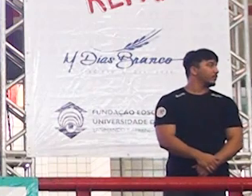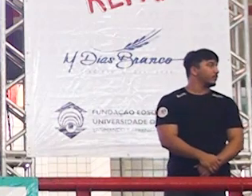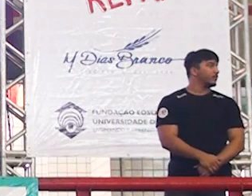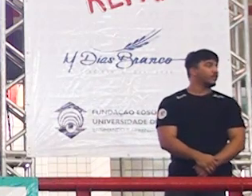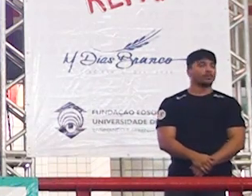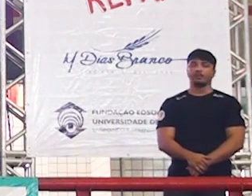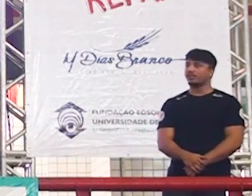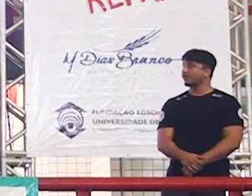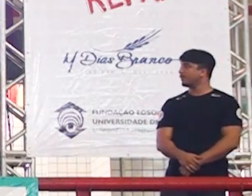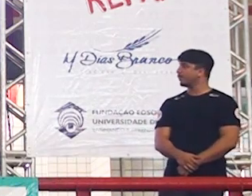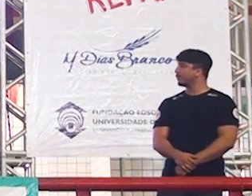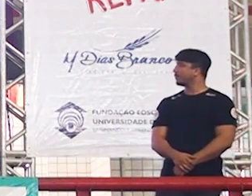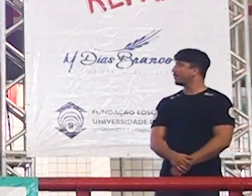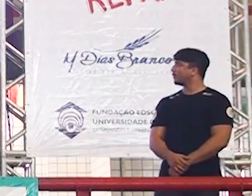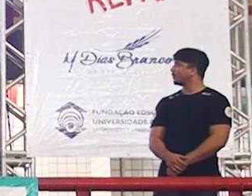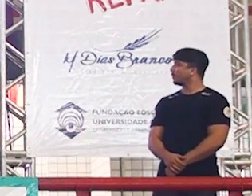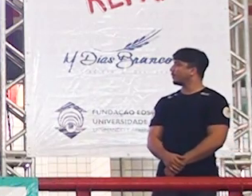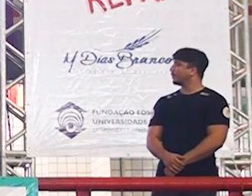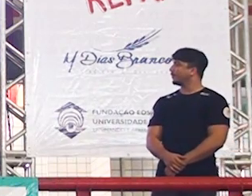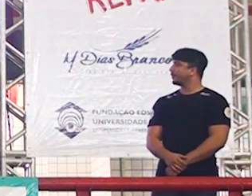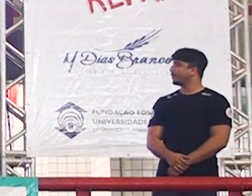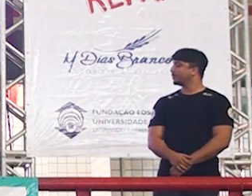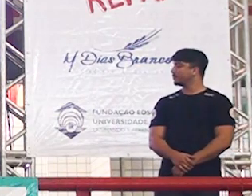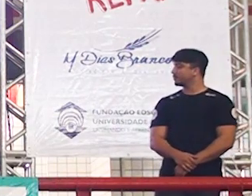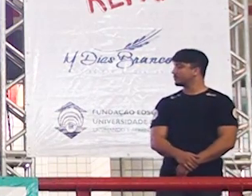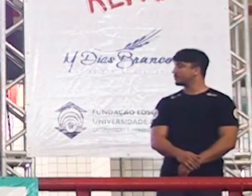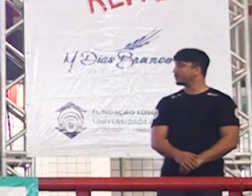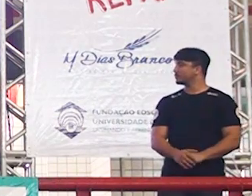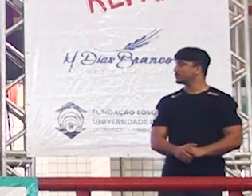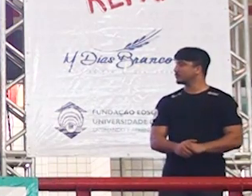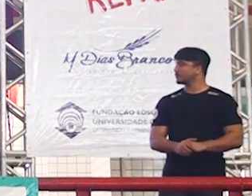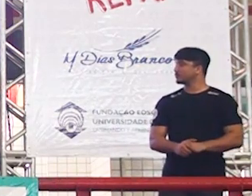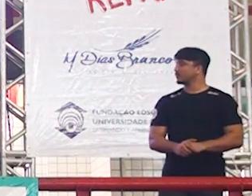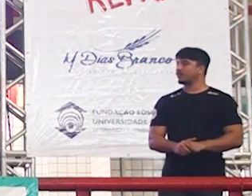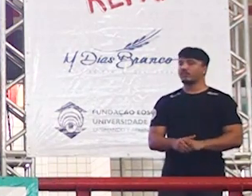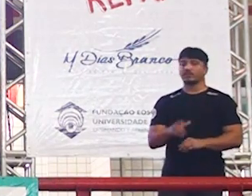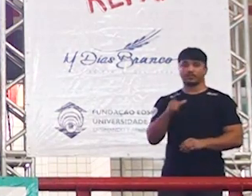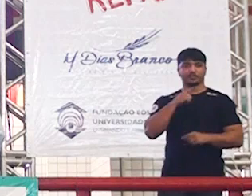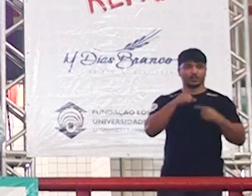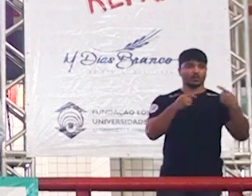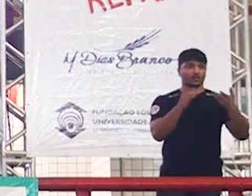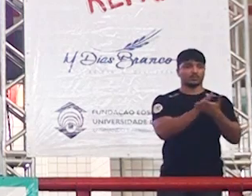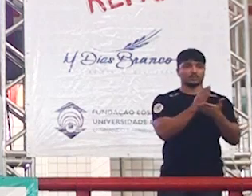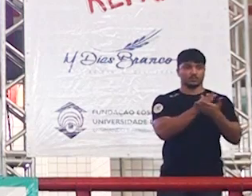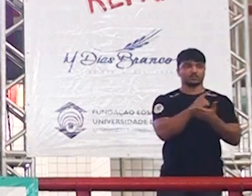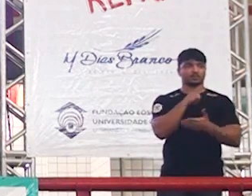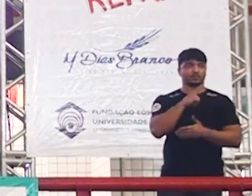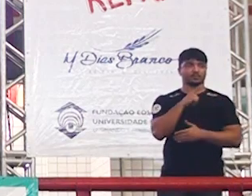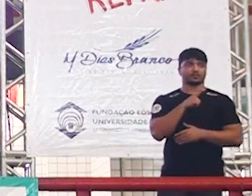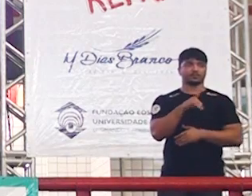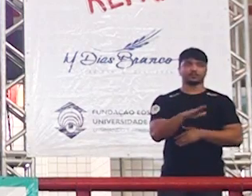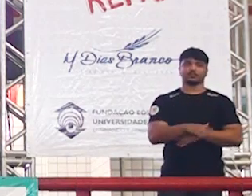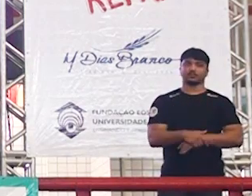caiu no Enem. O que já caiu no Enem. Isso está no teu material.